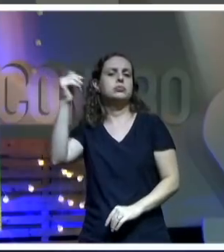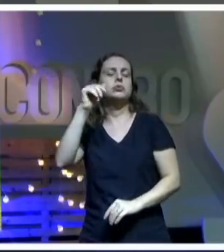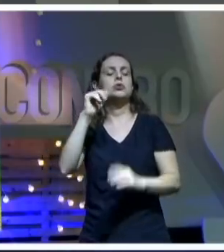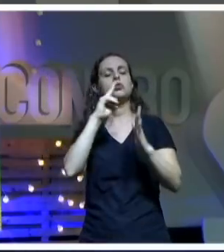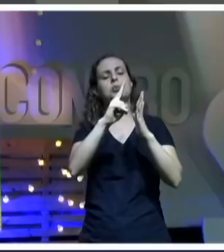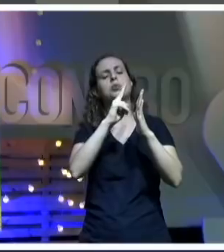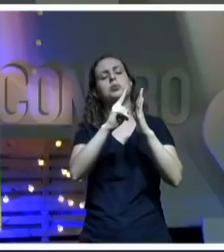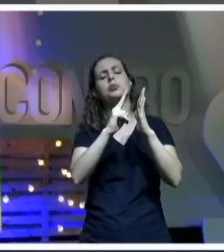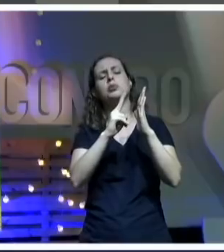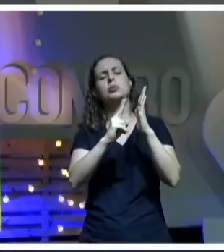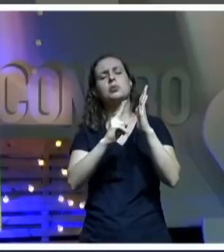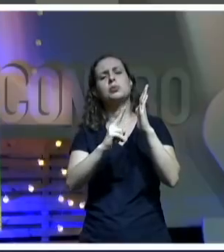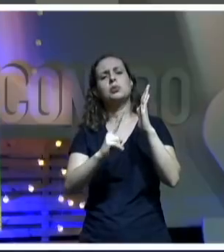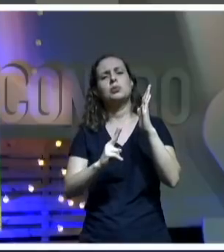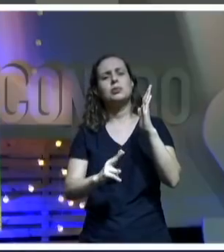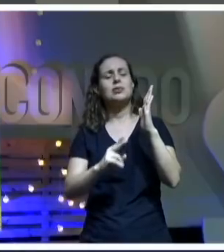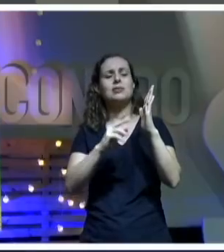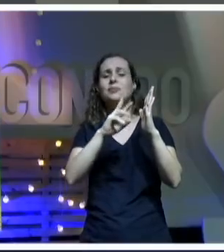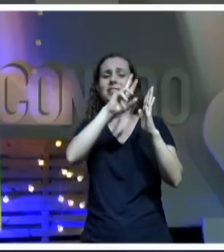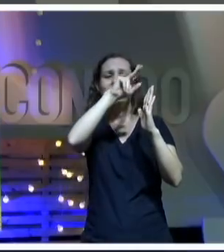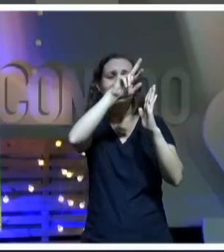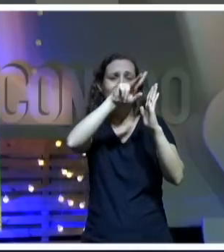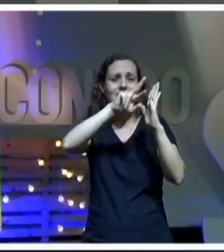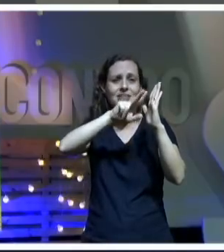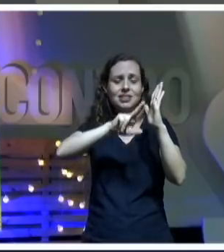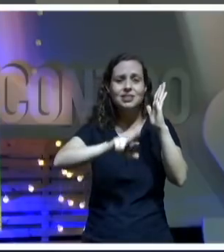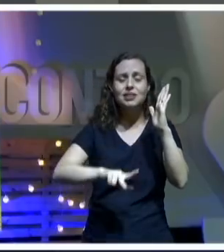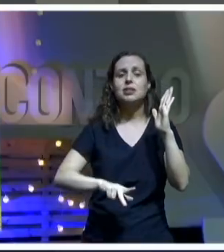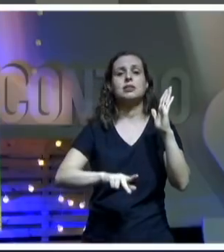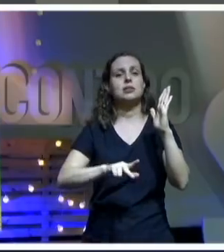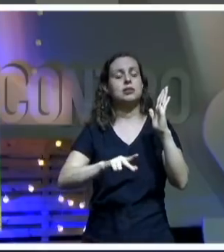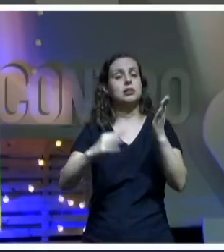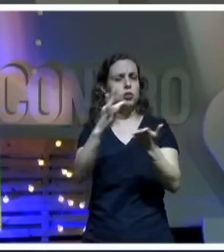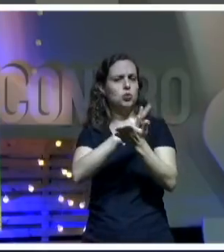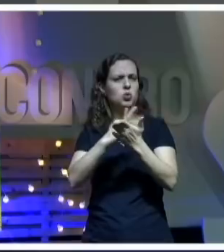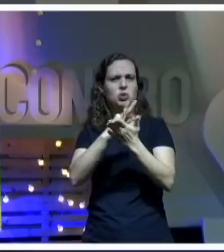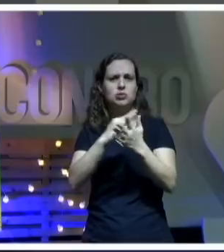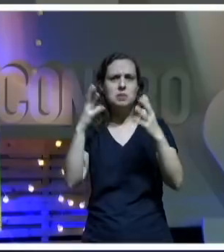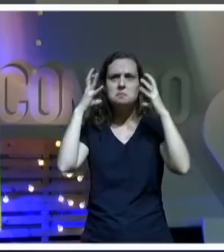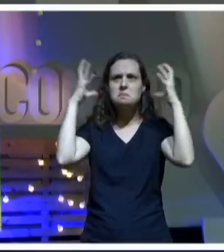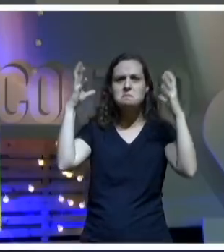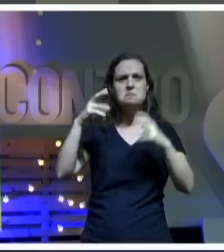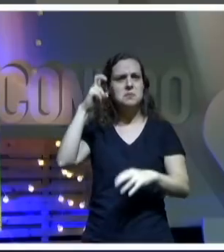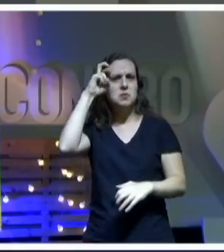augusto nicodemos ricardo barbosa doutor carlos costa só tem a ilusão cabeção